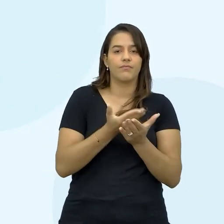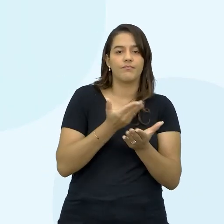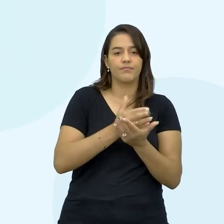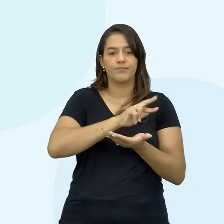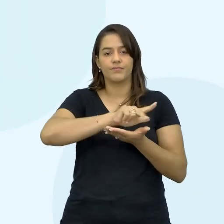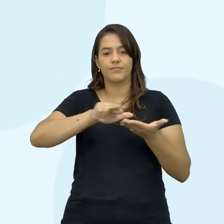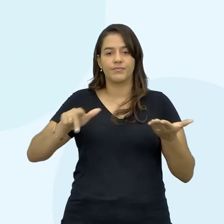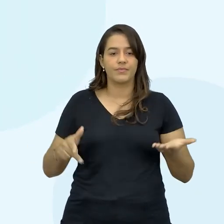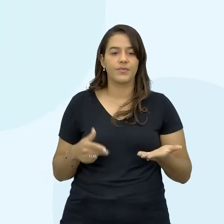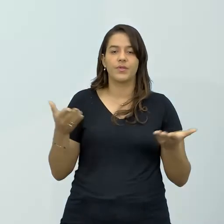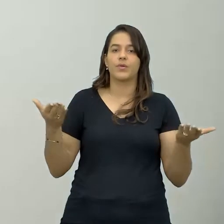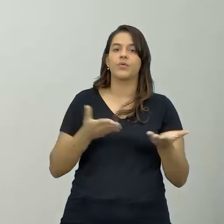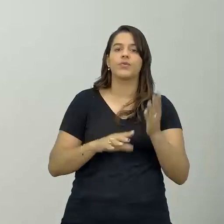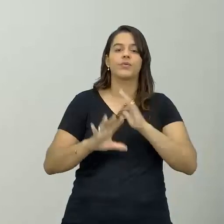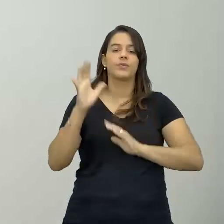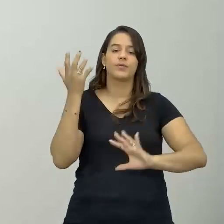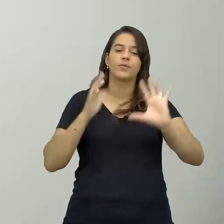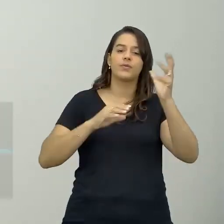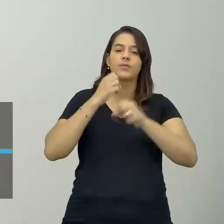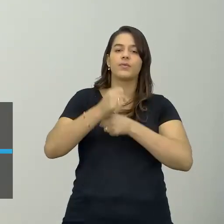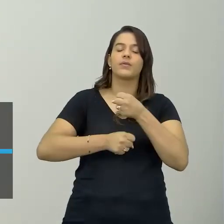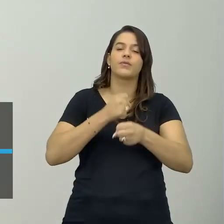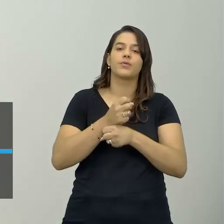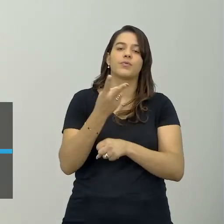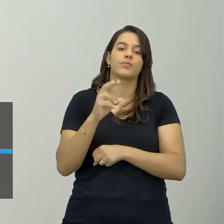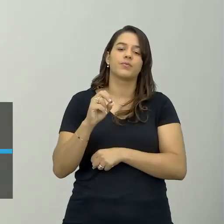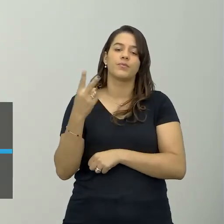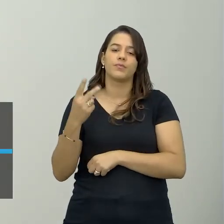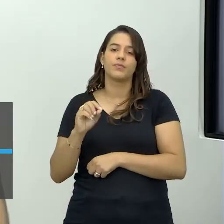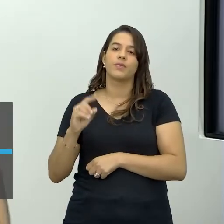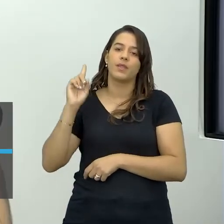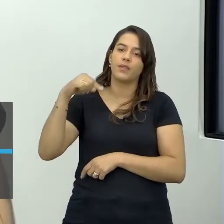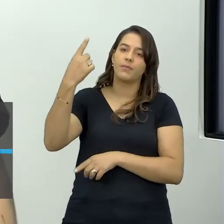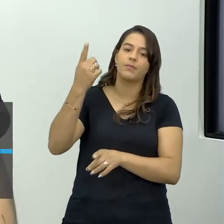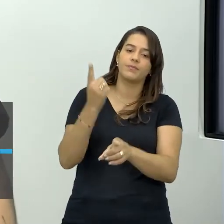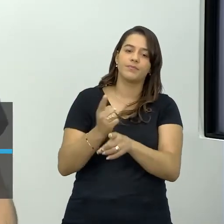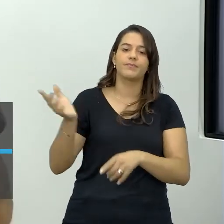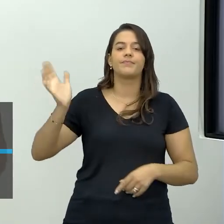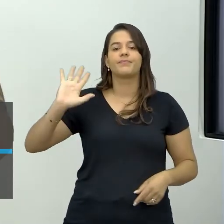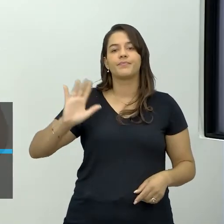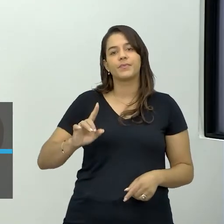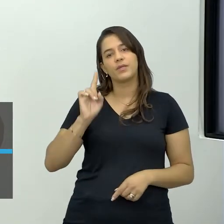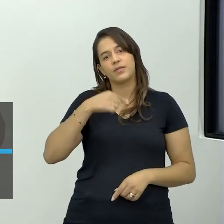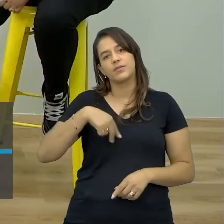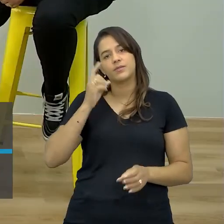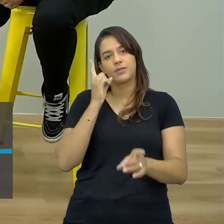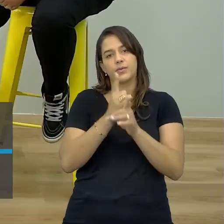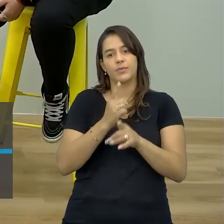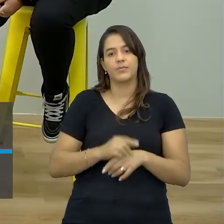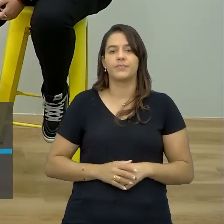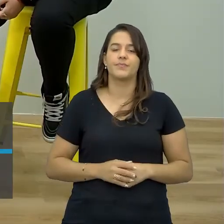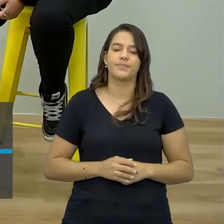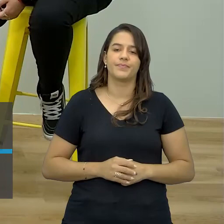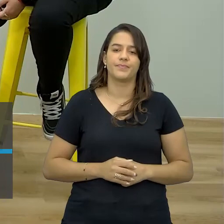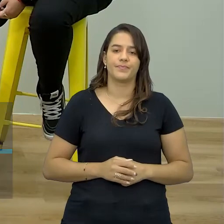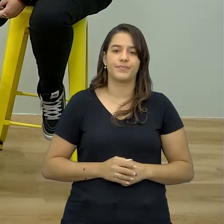coisas enlouquecidas que estão acontecendo nesse 2022. E até a próxima, né? Até a próxima. A gente se vê por aí, gente.